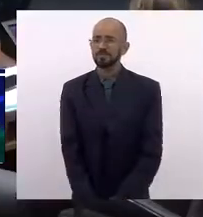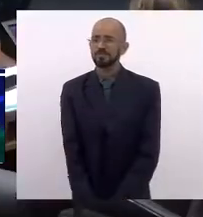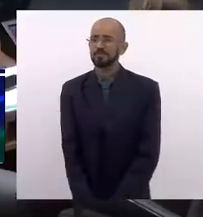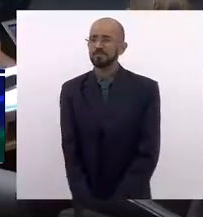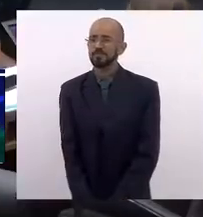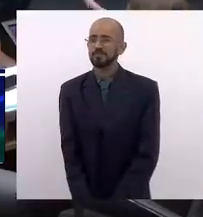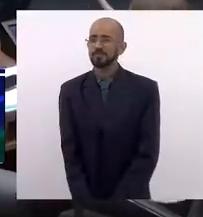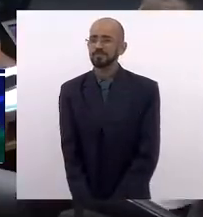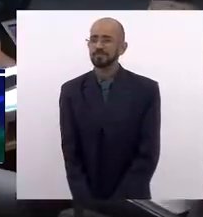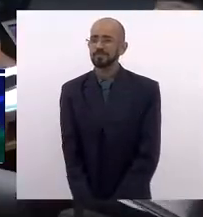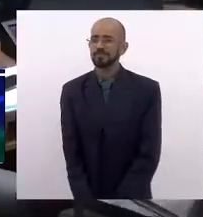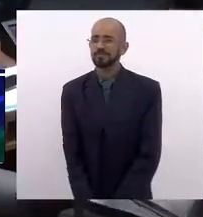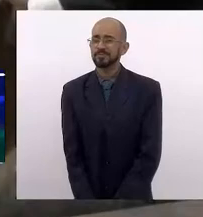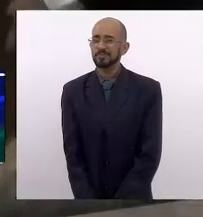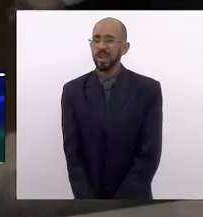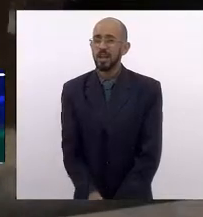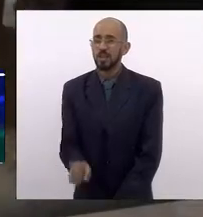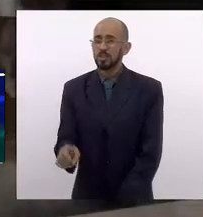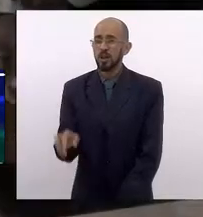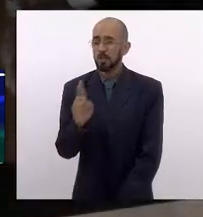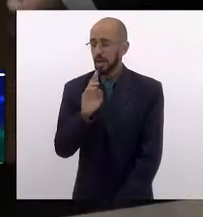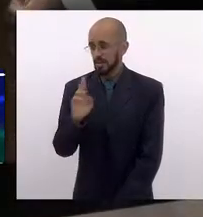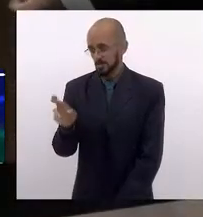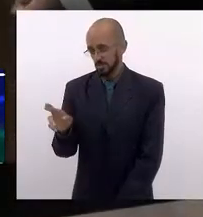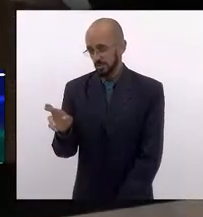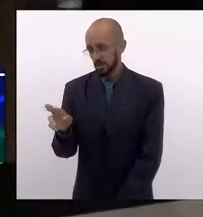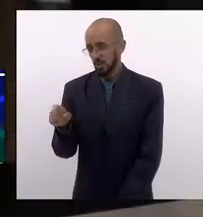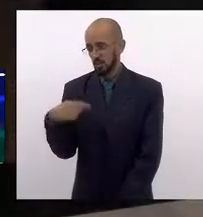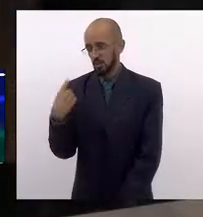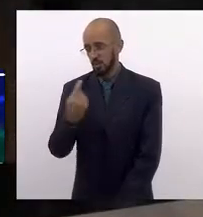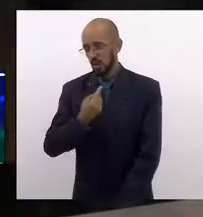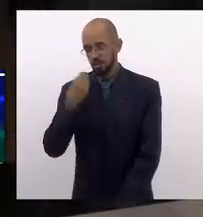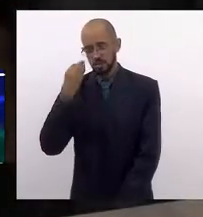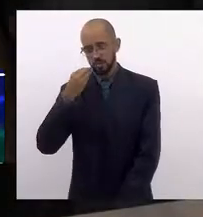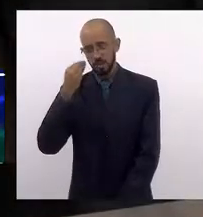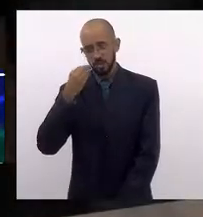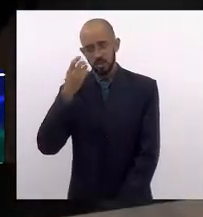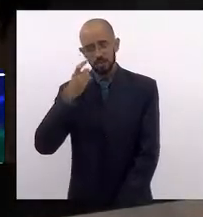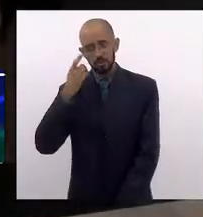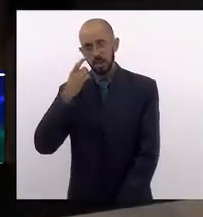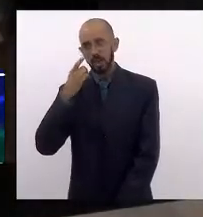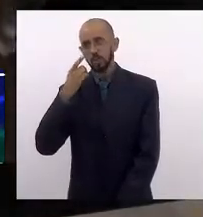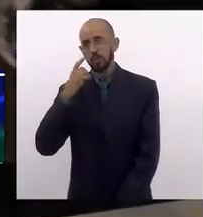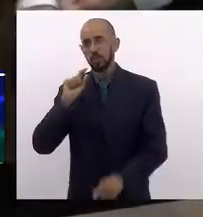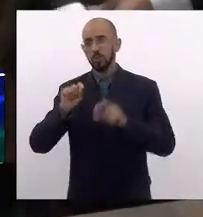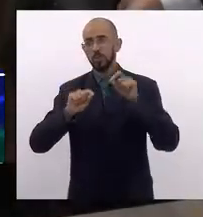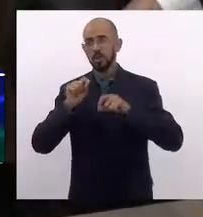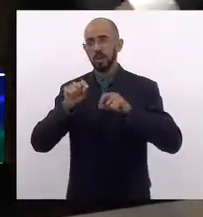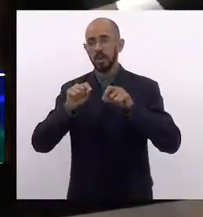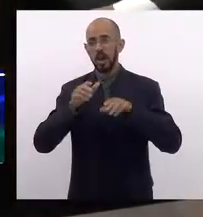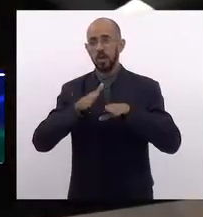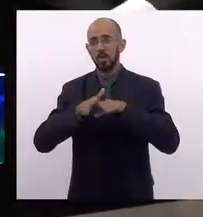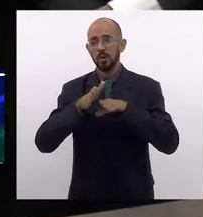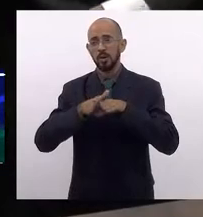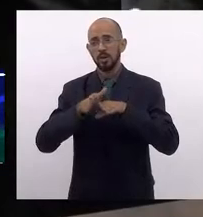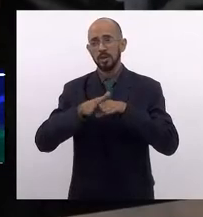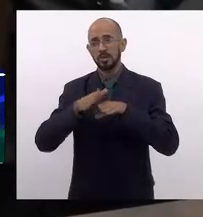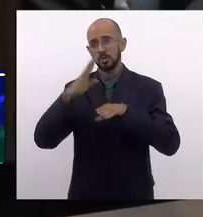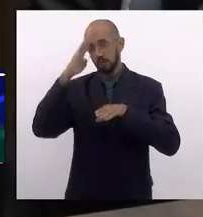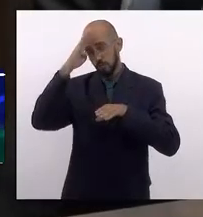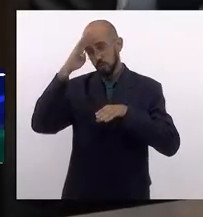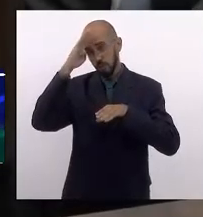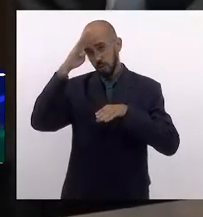presidente só para responder o nosso experiente deputada a orientação do presidente bolsonaro